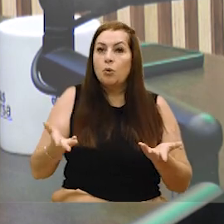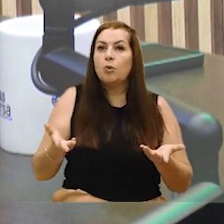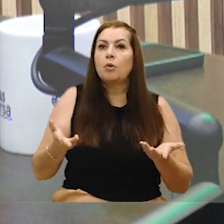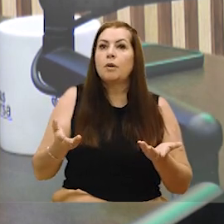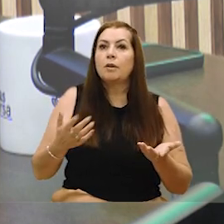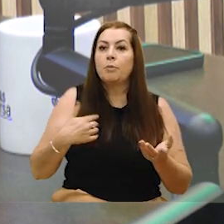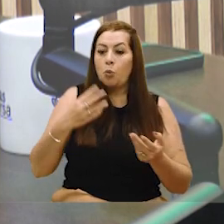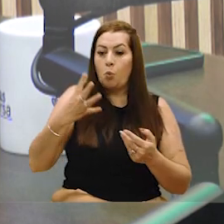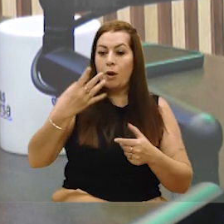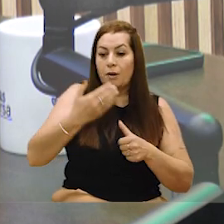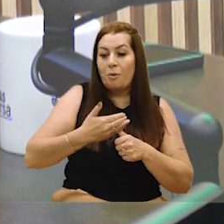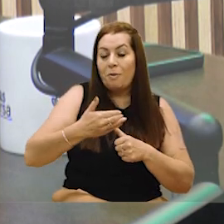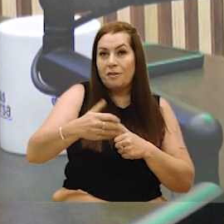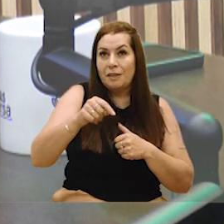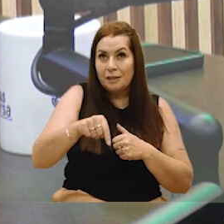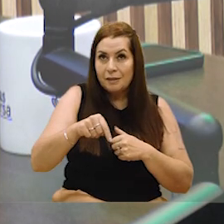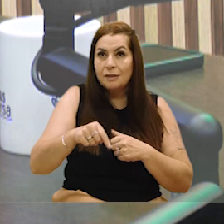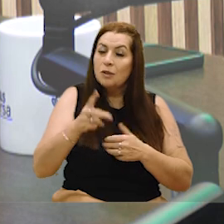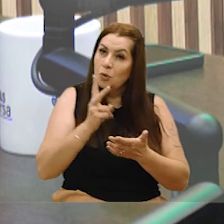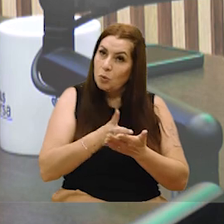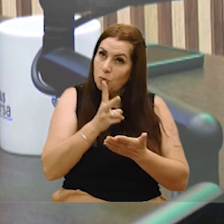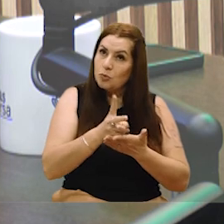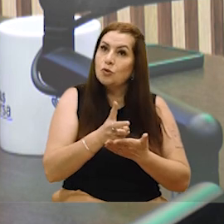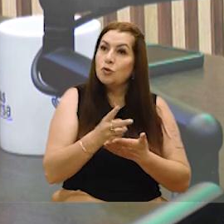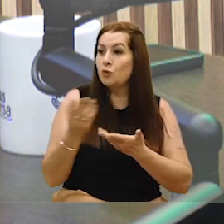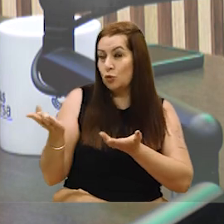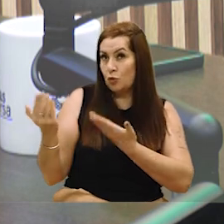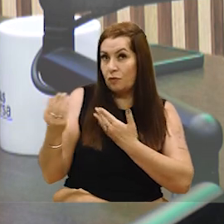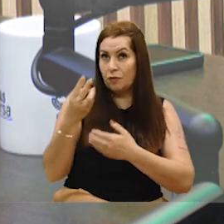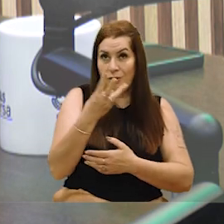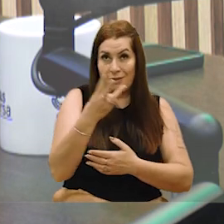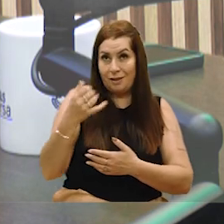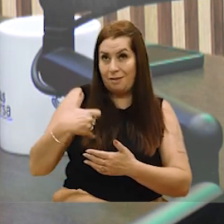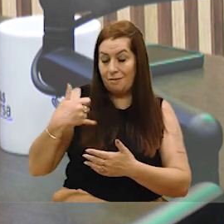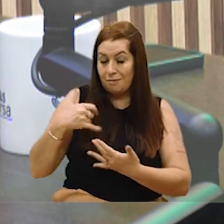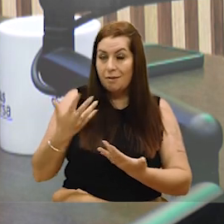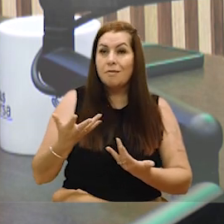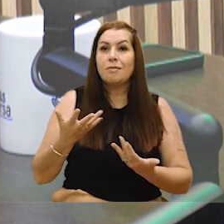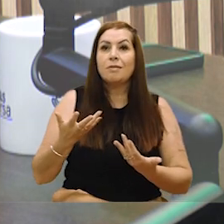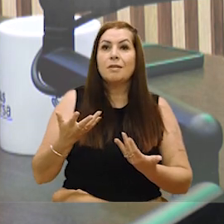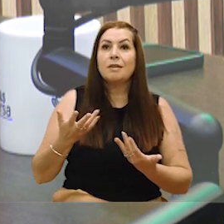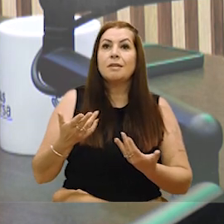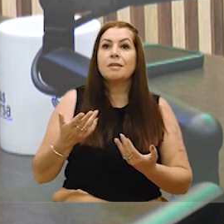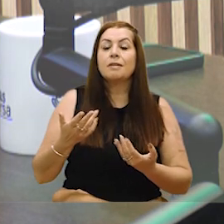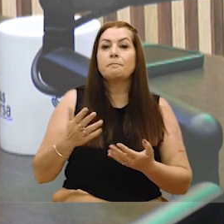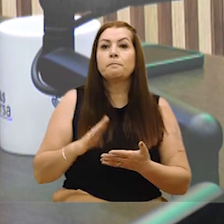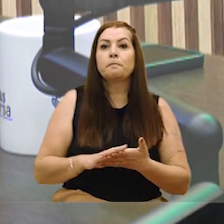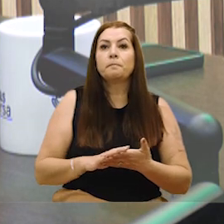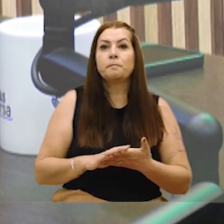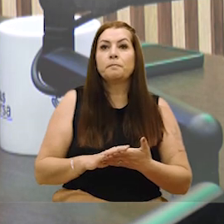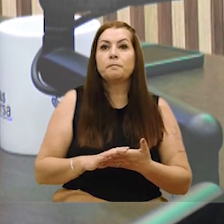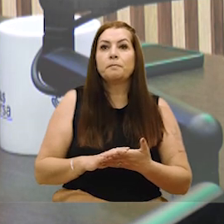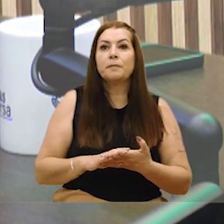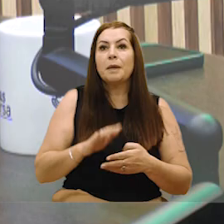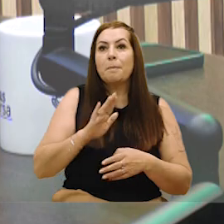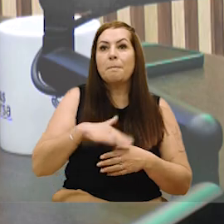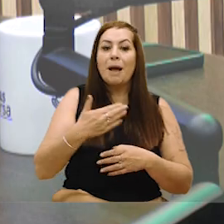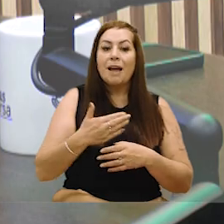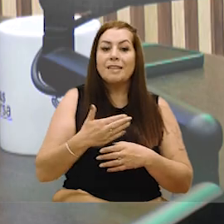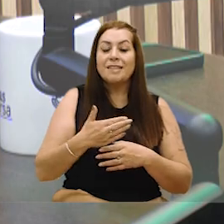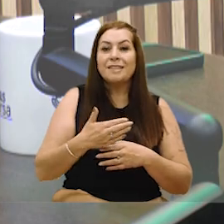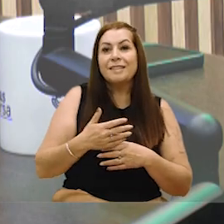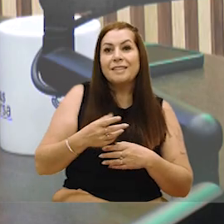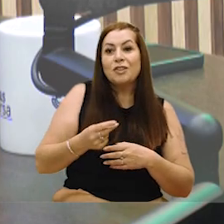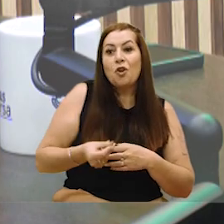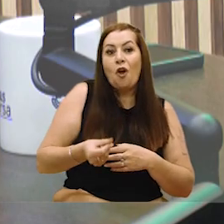agora, no meu 4º mandato, eu continuo sendo jovem, 33 anos, mas sou mais longevo aqui